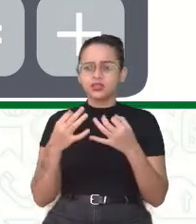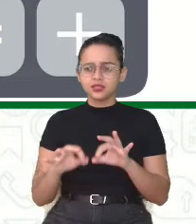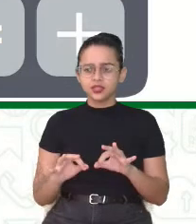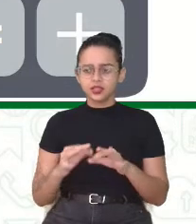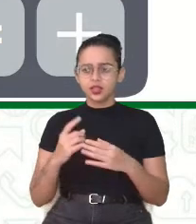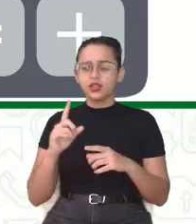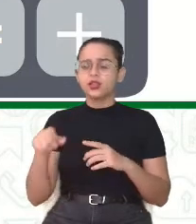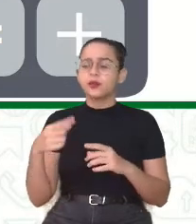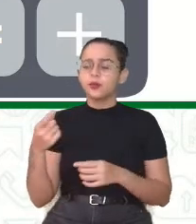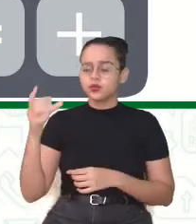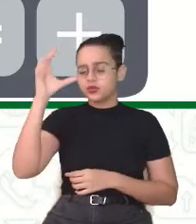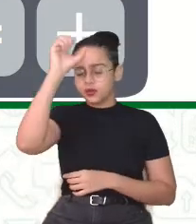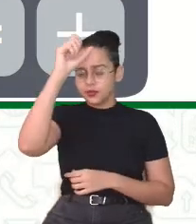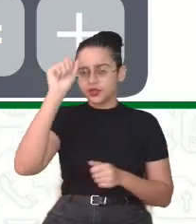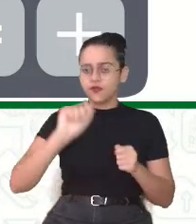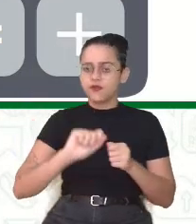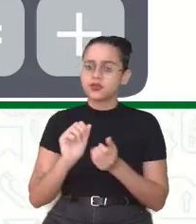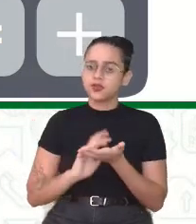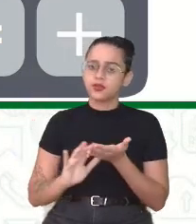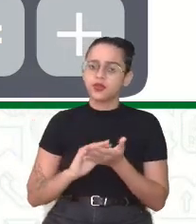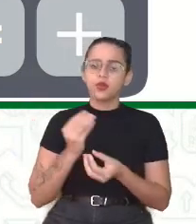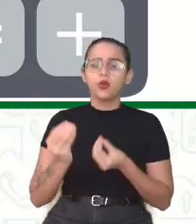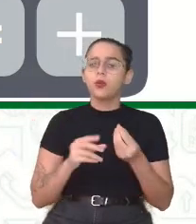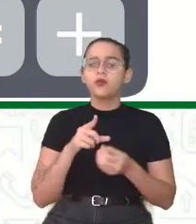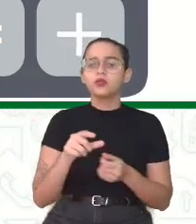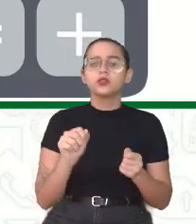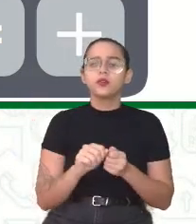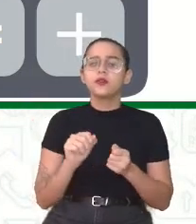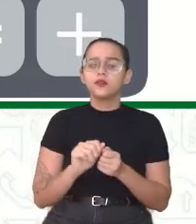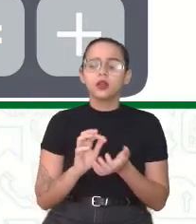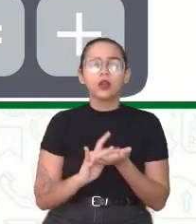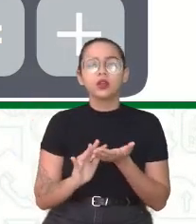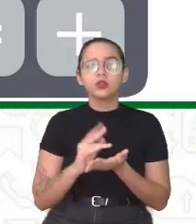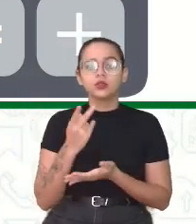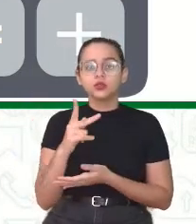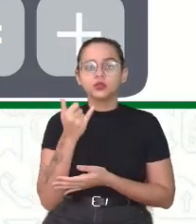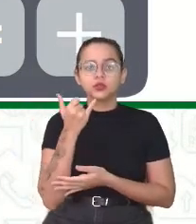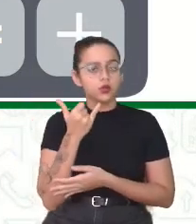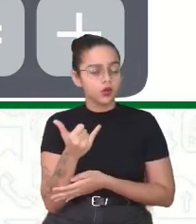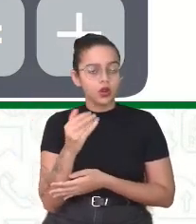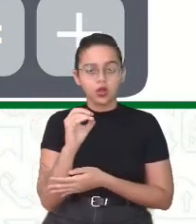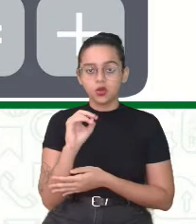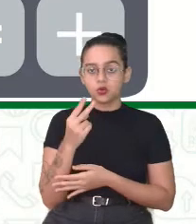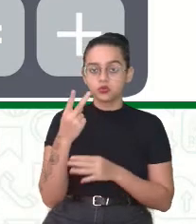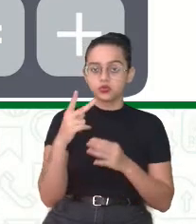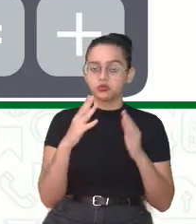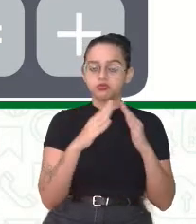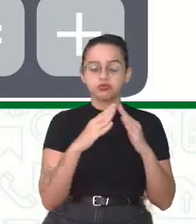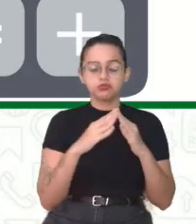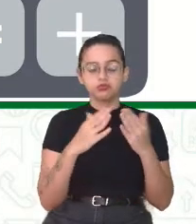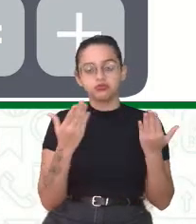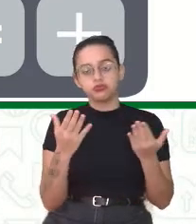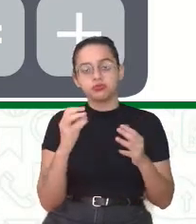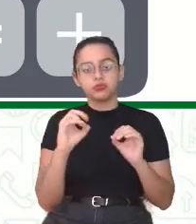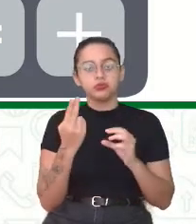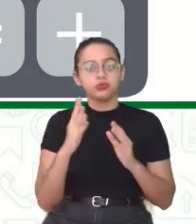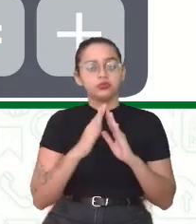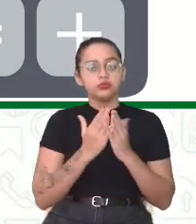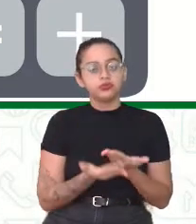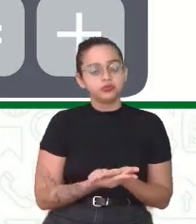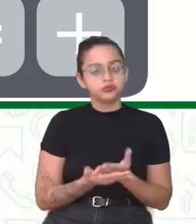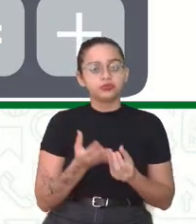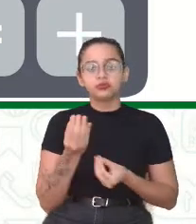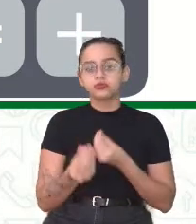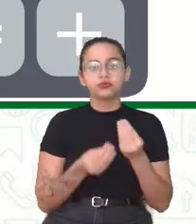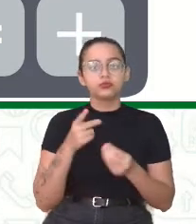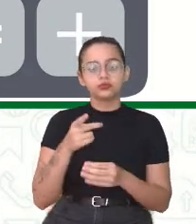já aprender a fazer na calculadora. Como é que você faria aí na calculadora do teu telefone, uma calculadora que tem aí na tua casa ou na escola, como é que